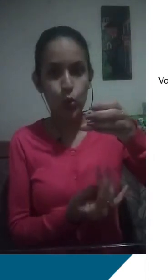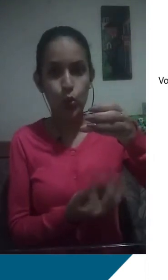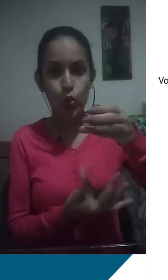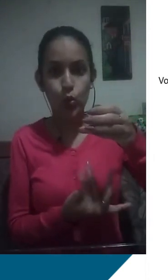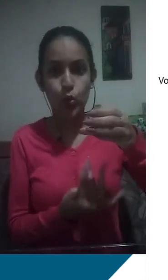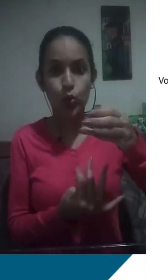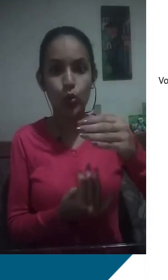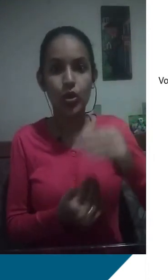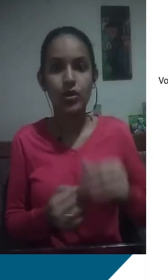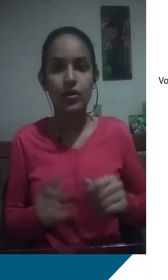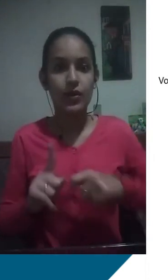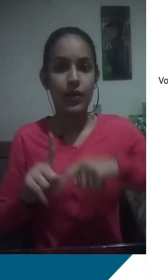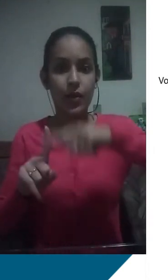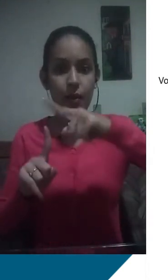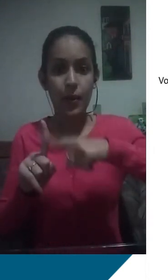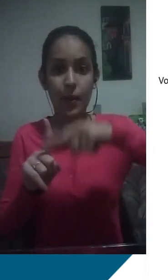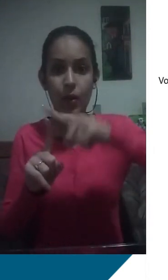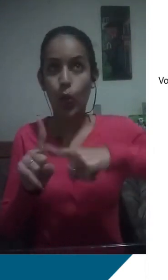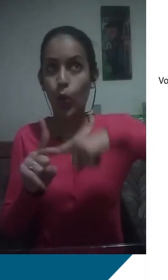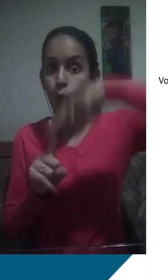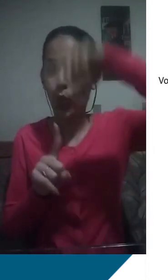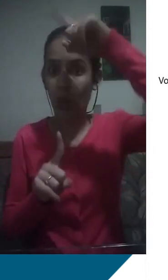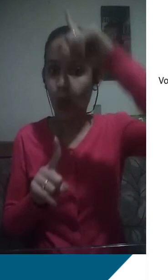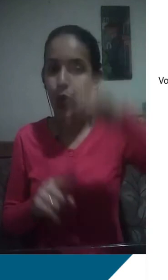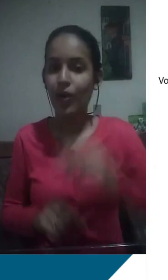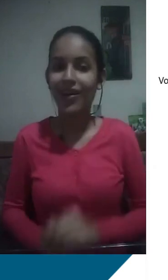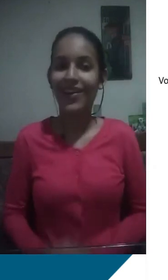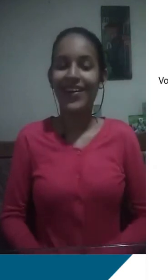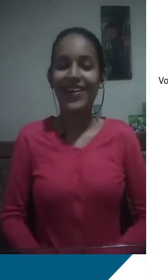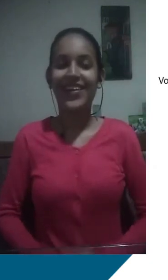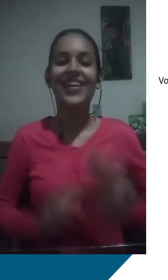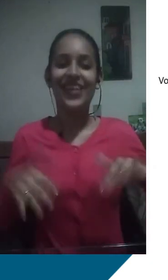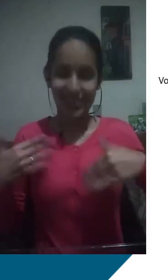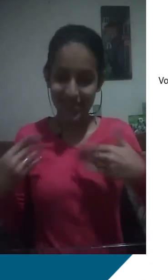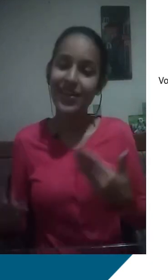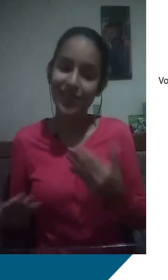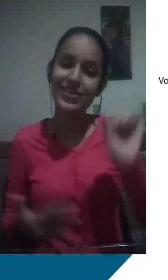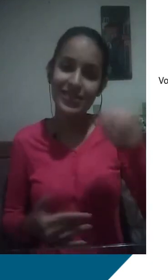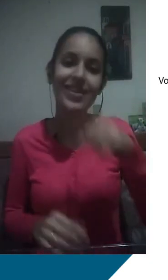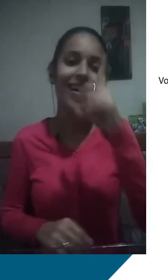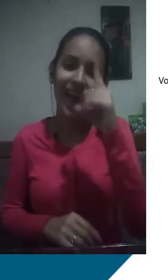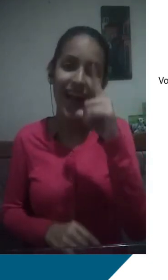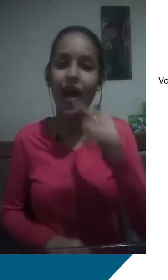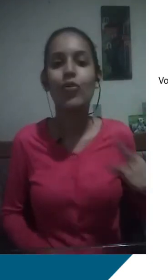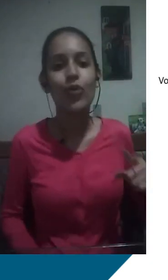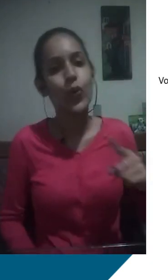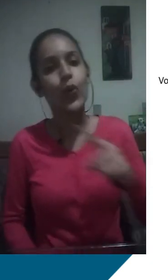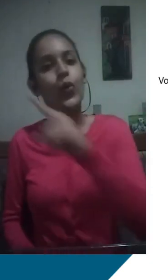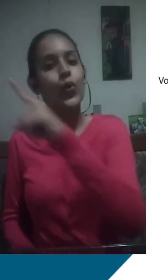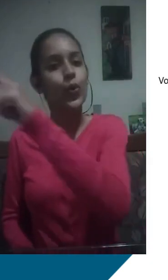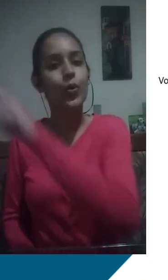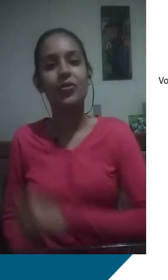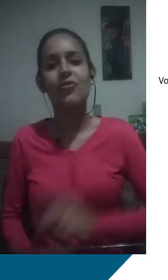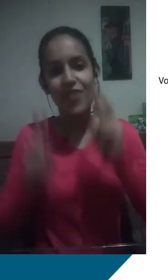de diminuir e começa a aumentar. Ela começa a ter um comportamento esperado a partir do 4 graus Celsius. Muito